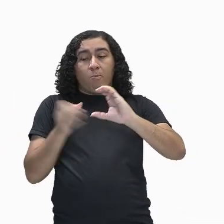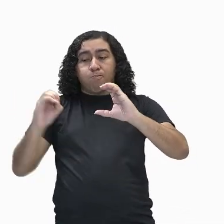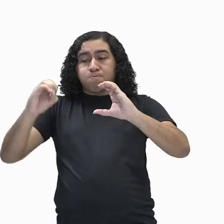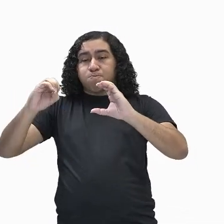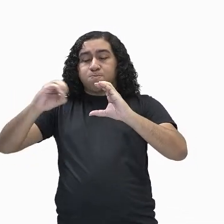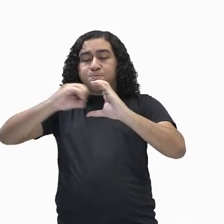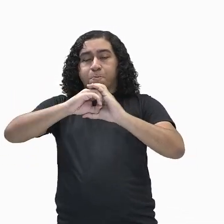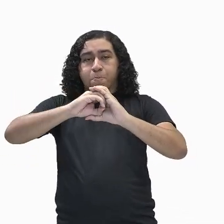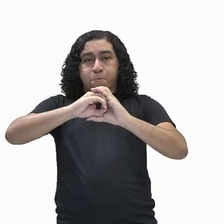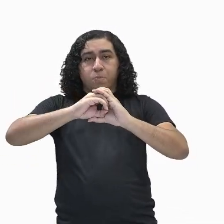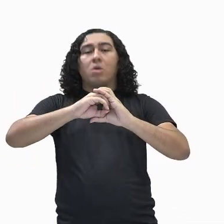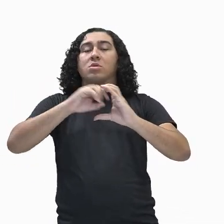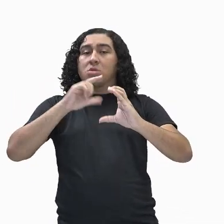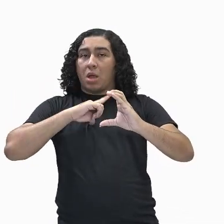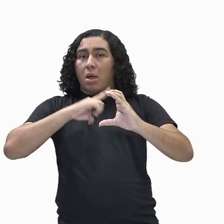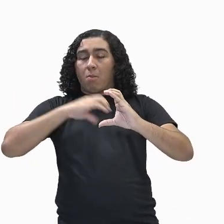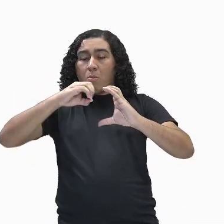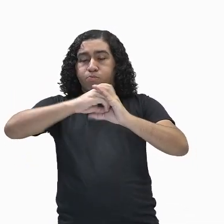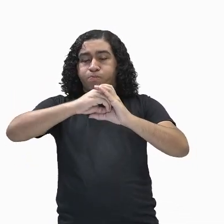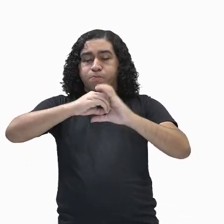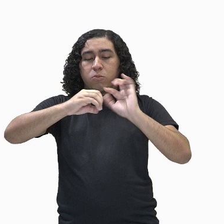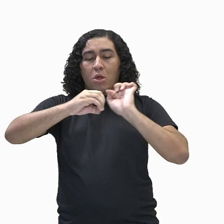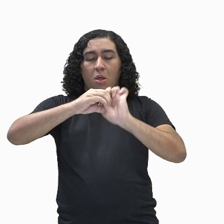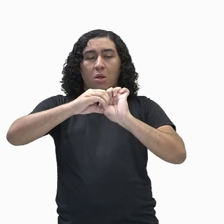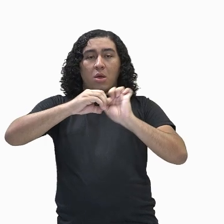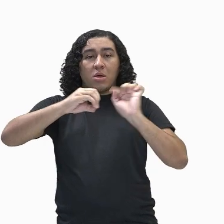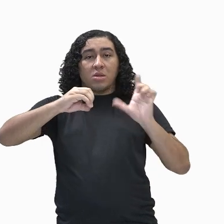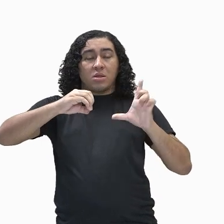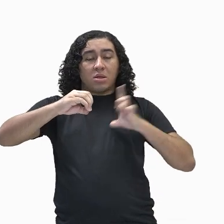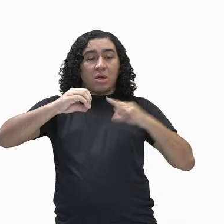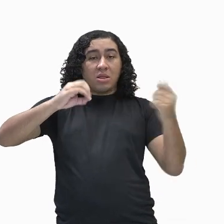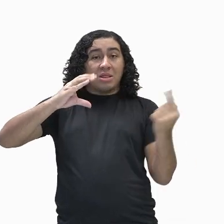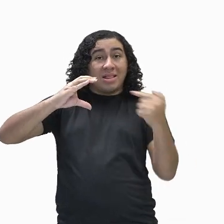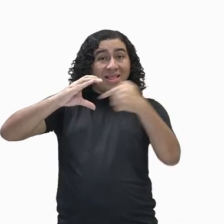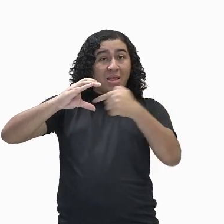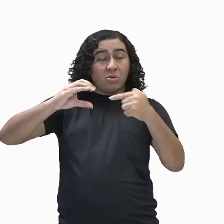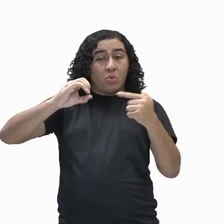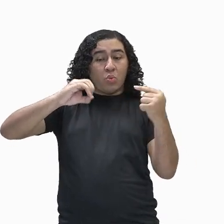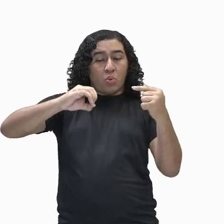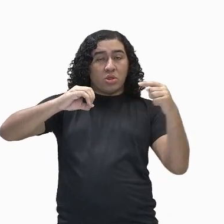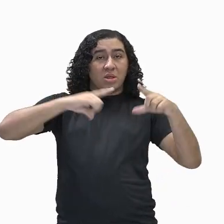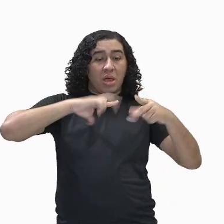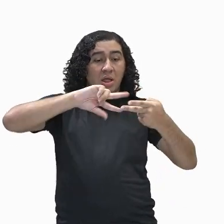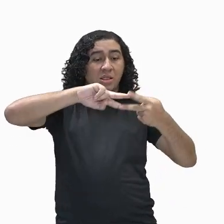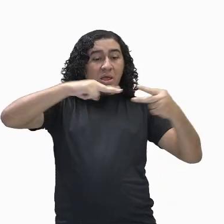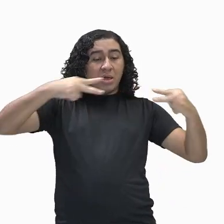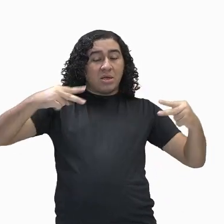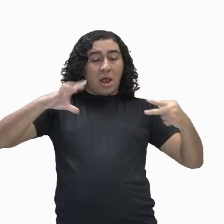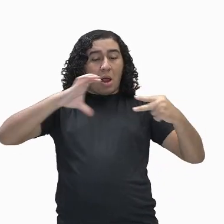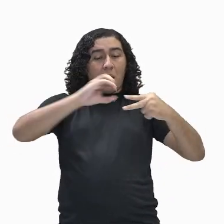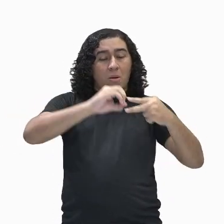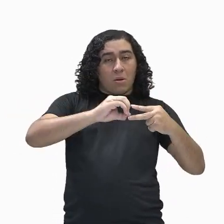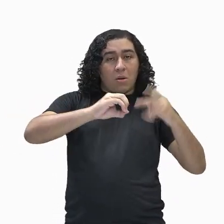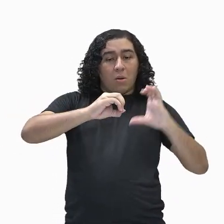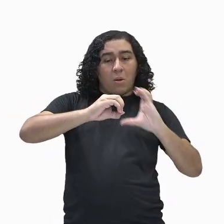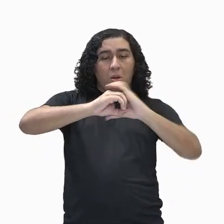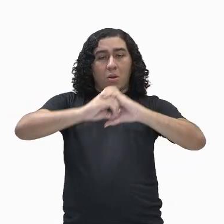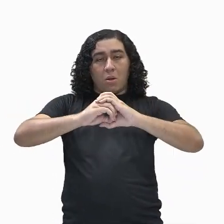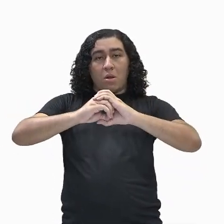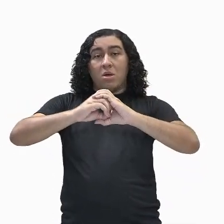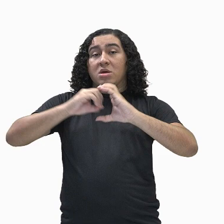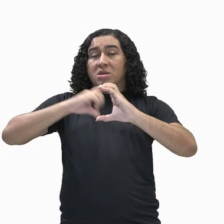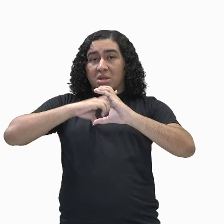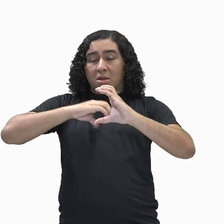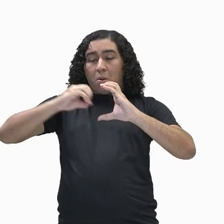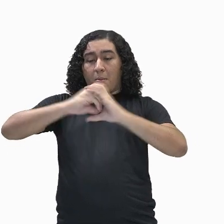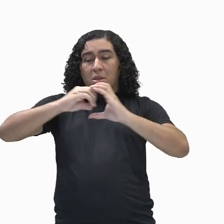envolvendo o seu núcleo, né, envolvendo ali o seu material genético. Então, seres eucariontes, né? Então, os protistas têm